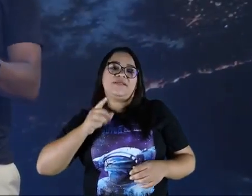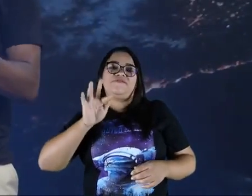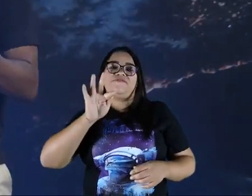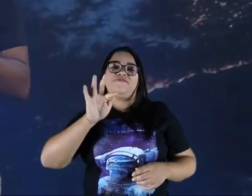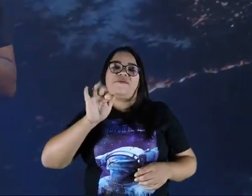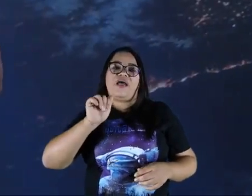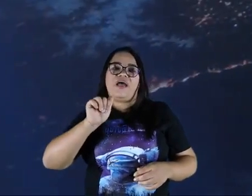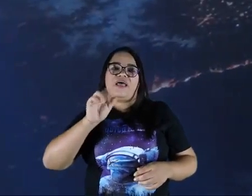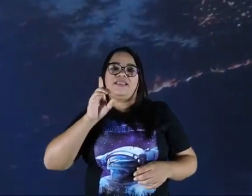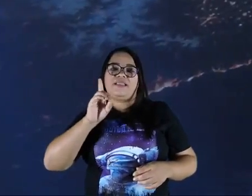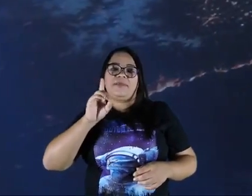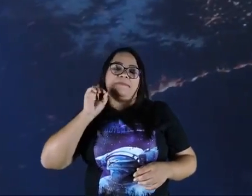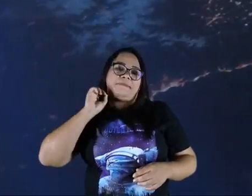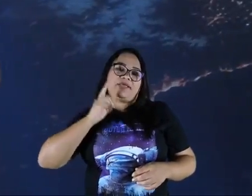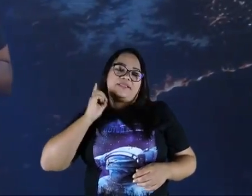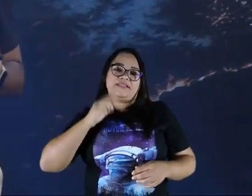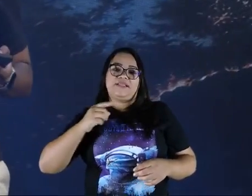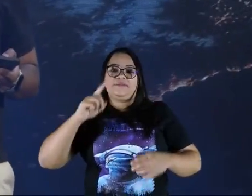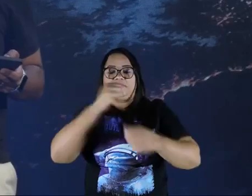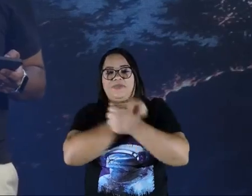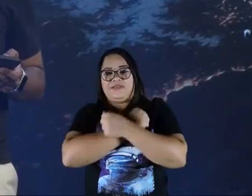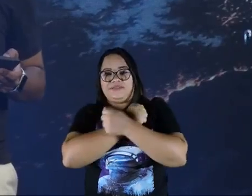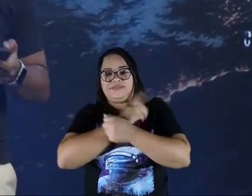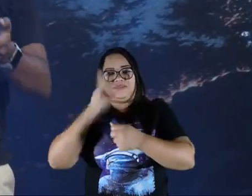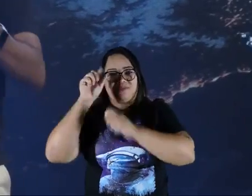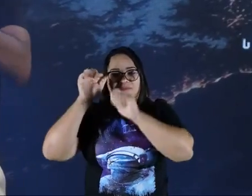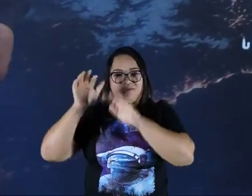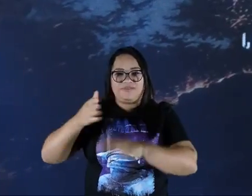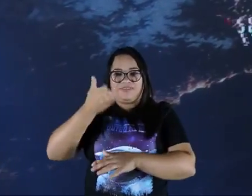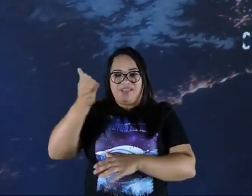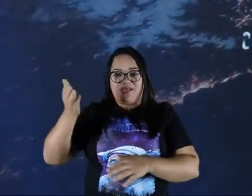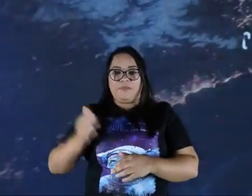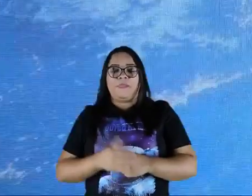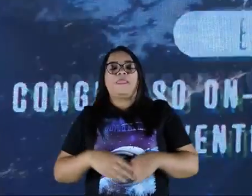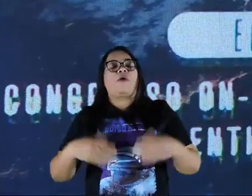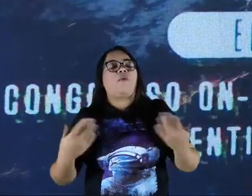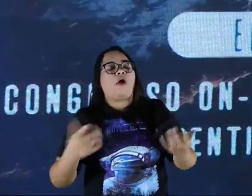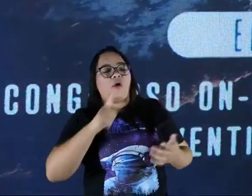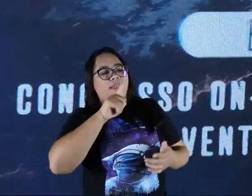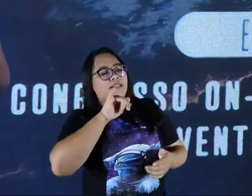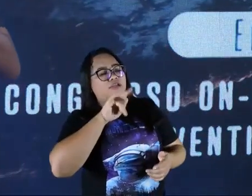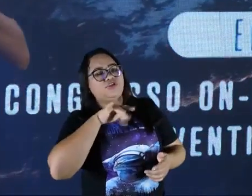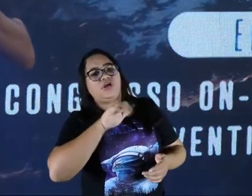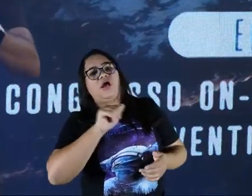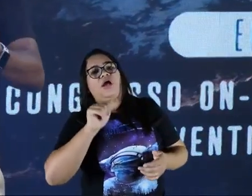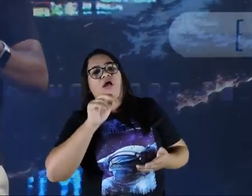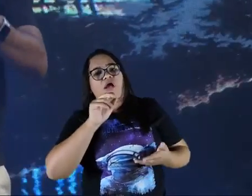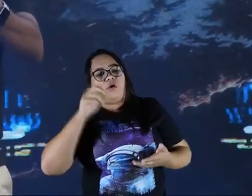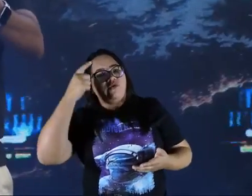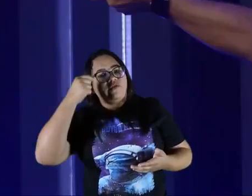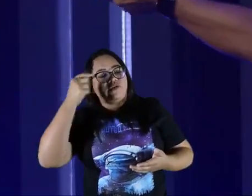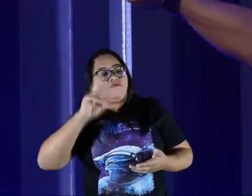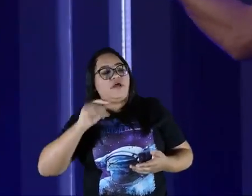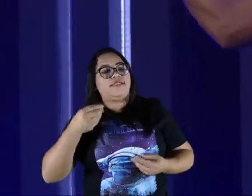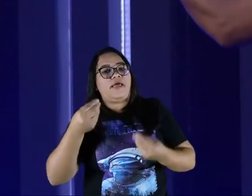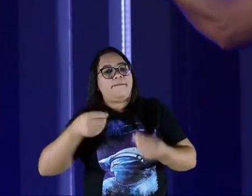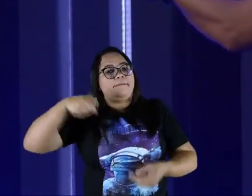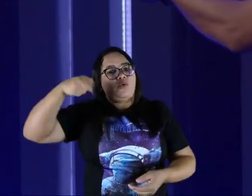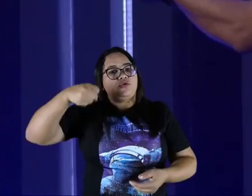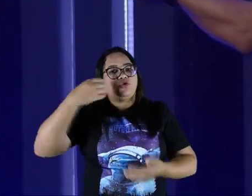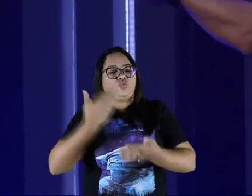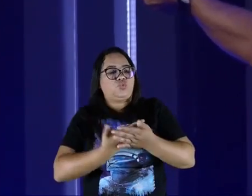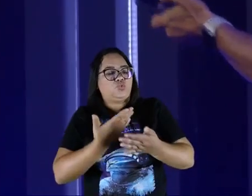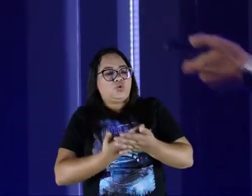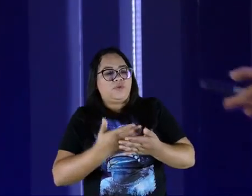Minas. Mas abraço. Abraço, FAD de Minas aí. Deus abençoe vocês. Mas quais são, Lígia, as universidades que vão estar contribuindo com a bolsa, o